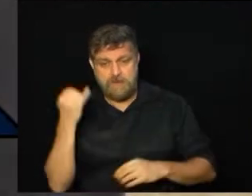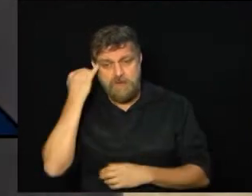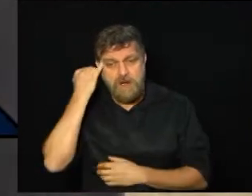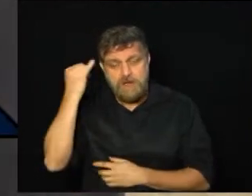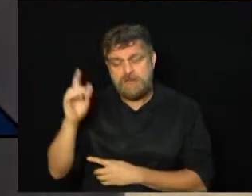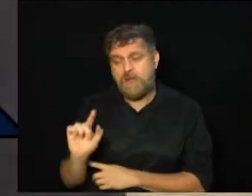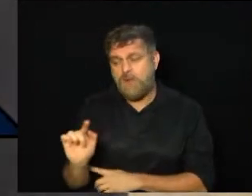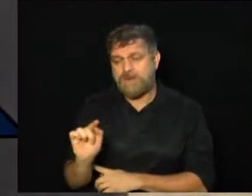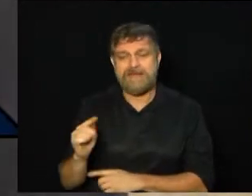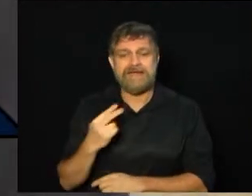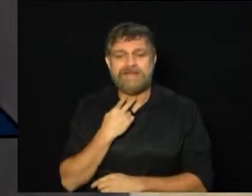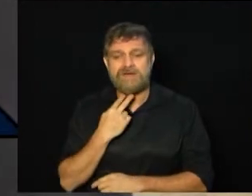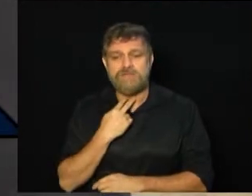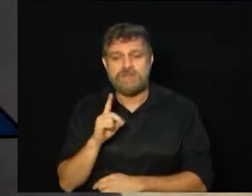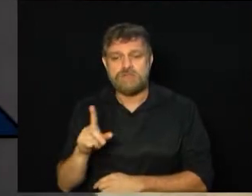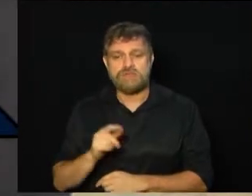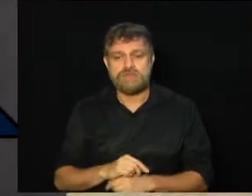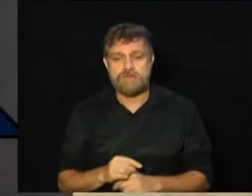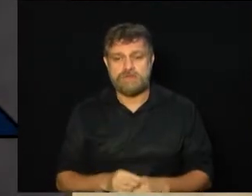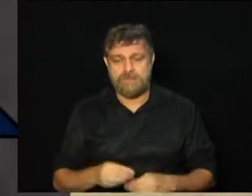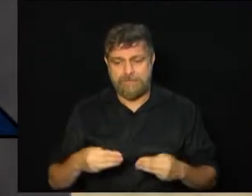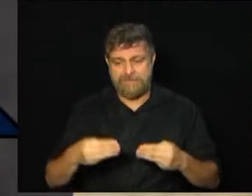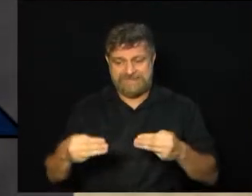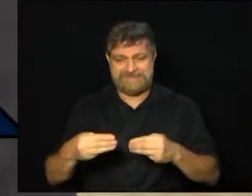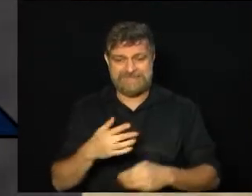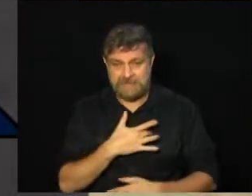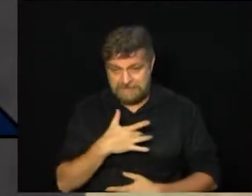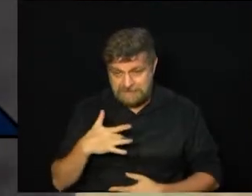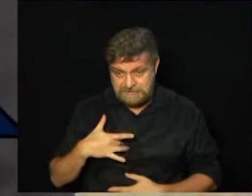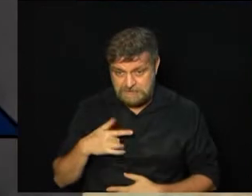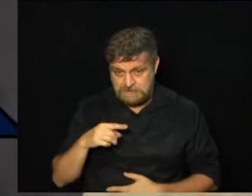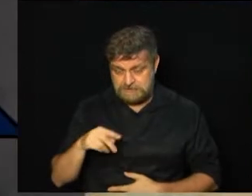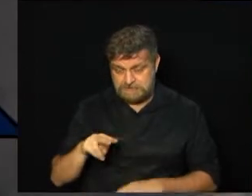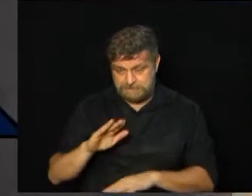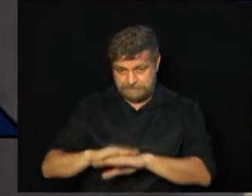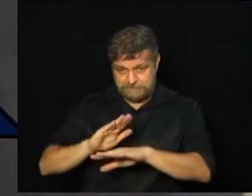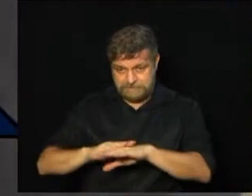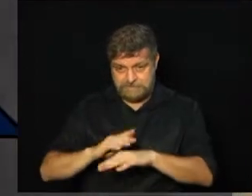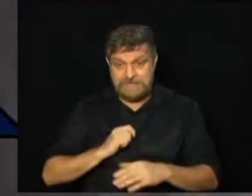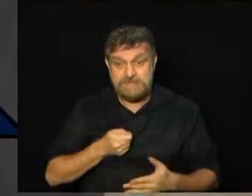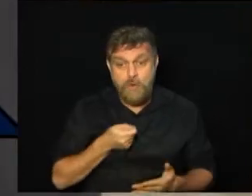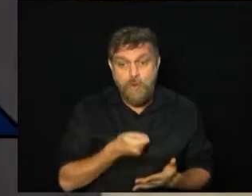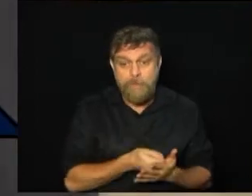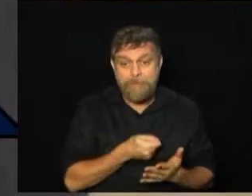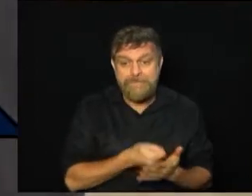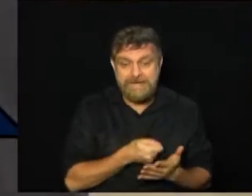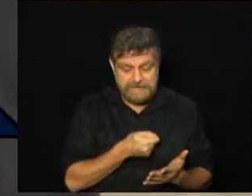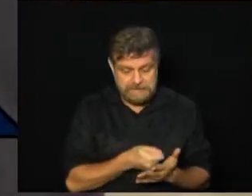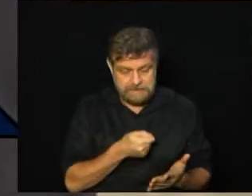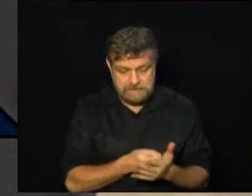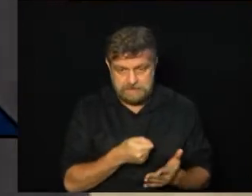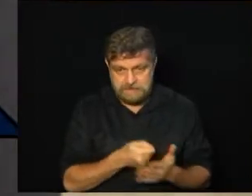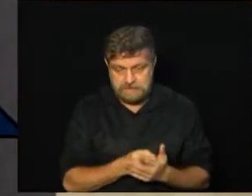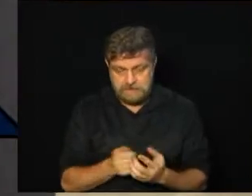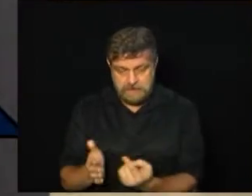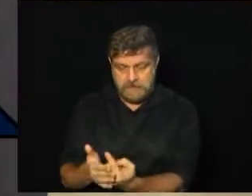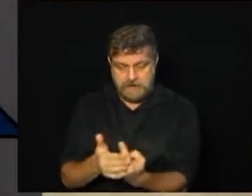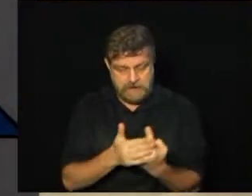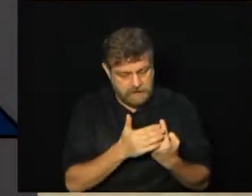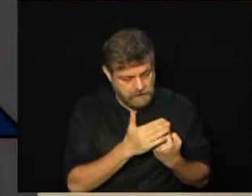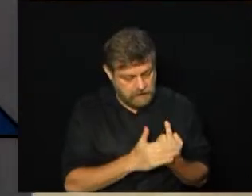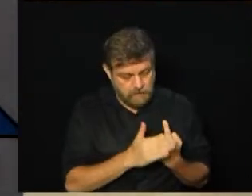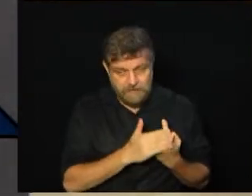não deixar somente pela portaria do Ministério da Saúde, mas tornar uma obrigatoriedade o acolhimento